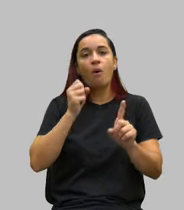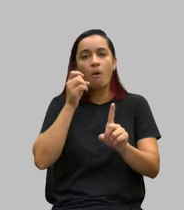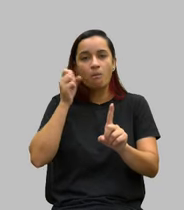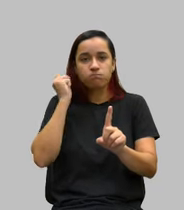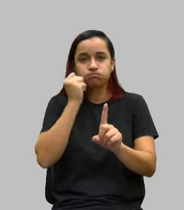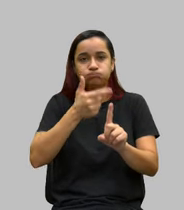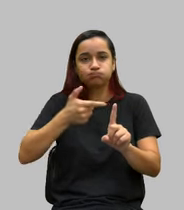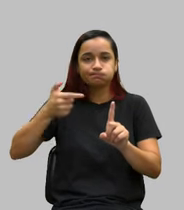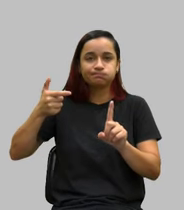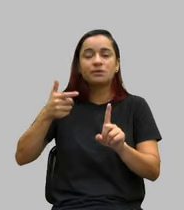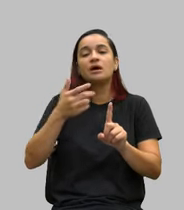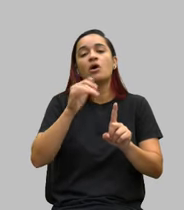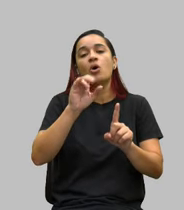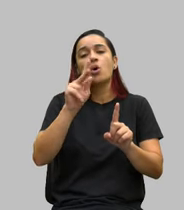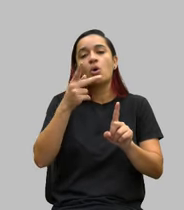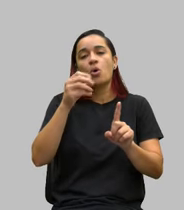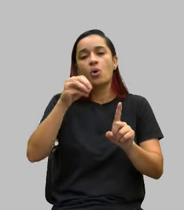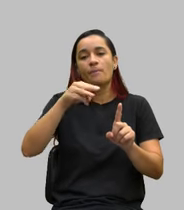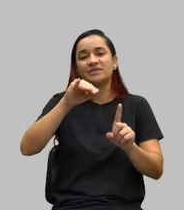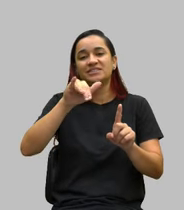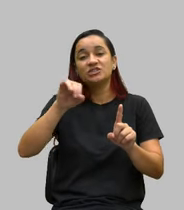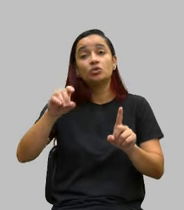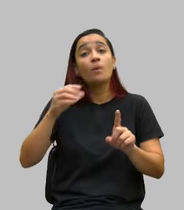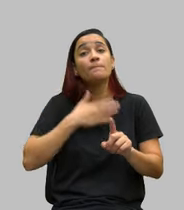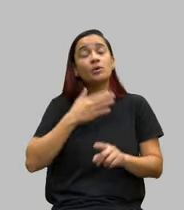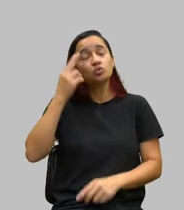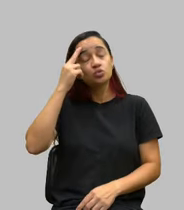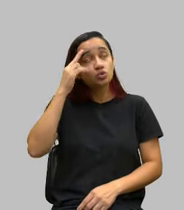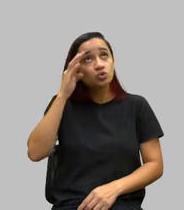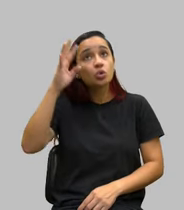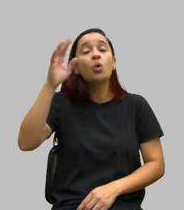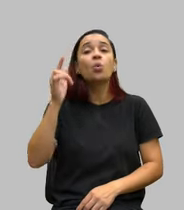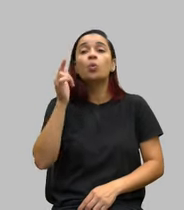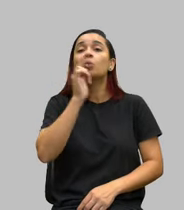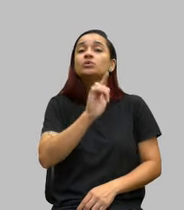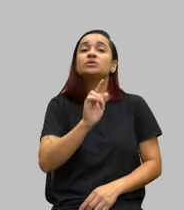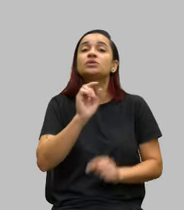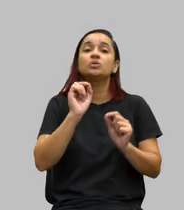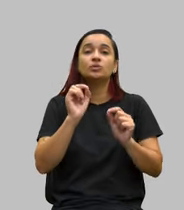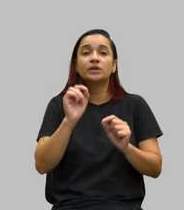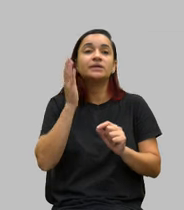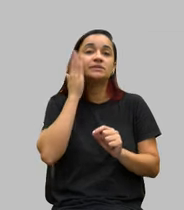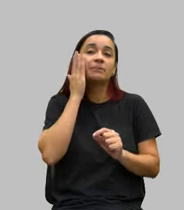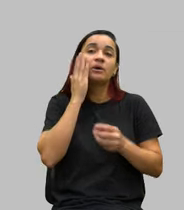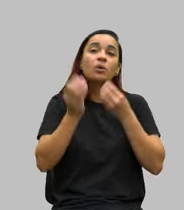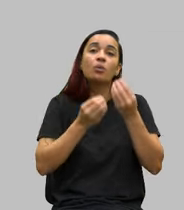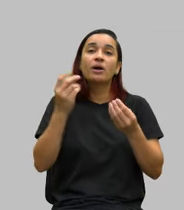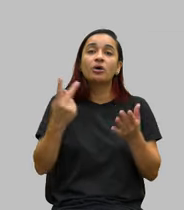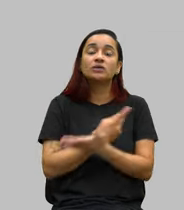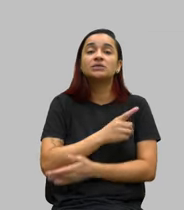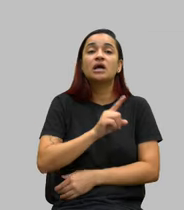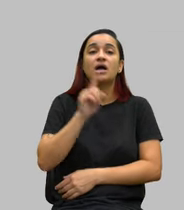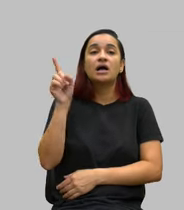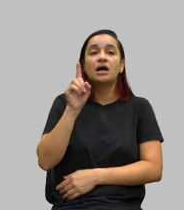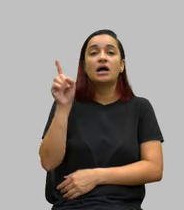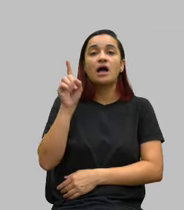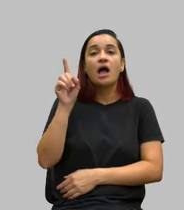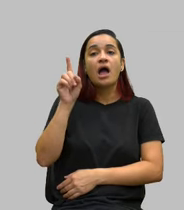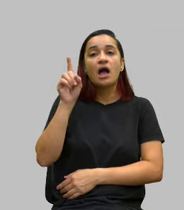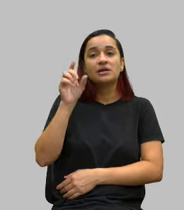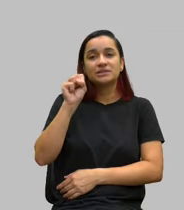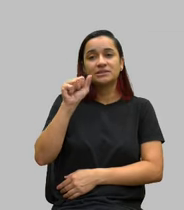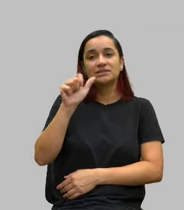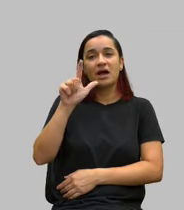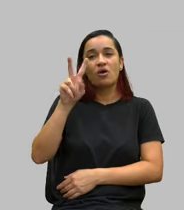meu sonho era realmente conhecer aquilo que aconteceu I Salvador e salvador eles tinham uma taxa de